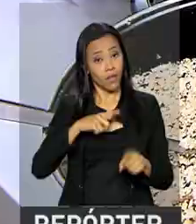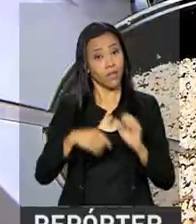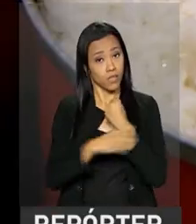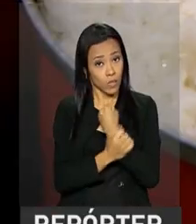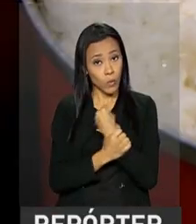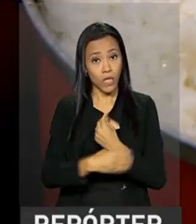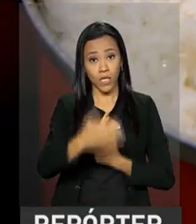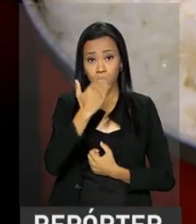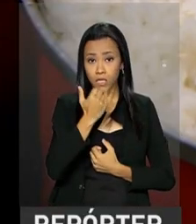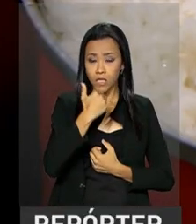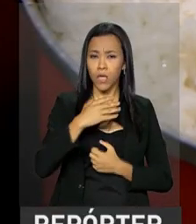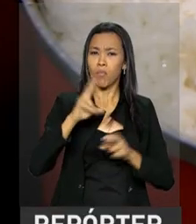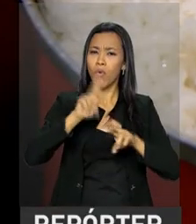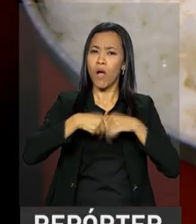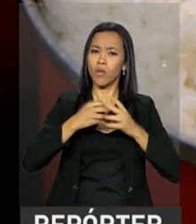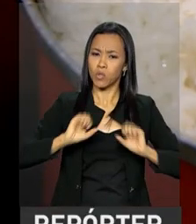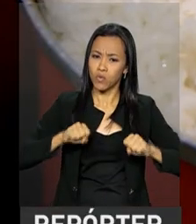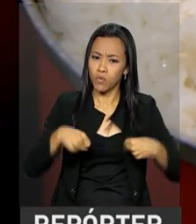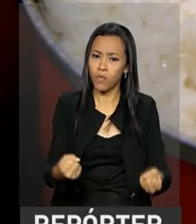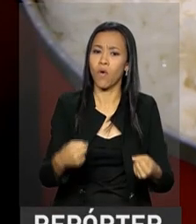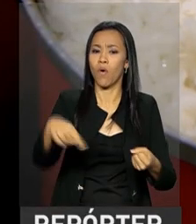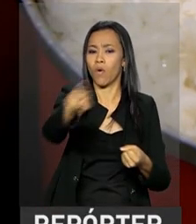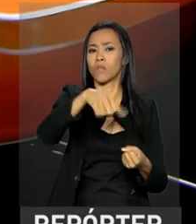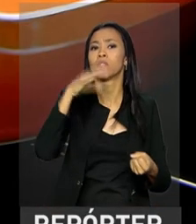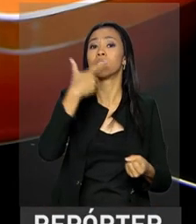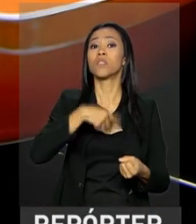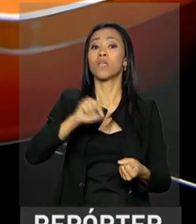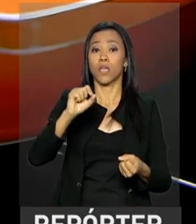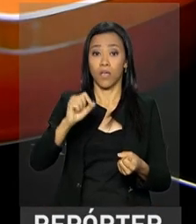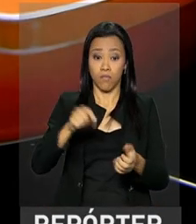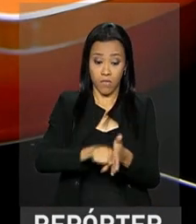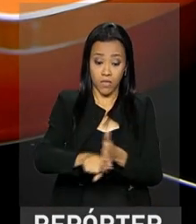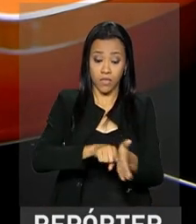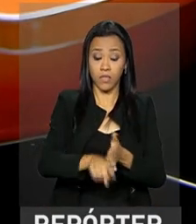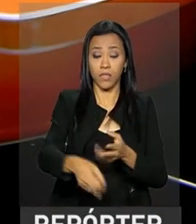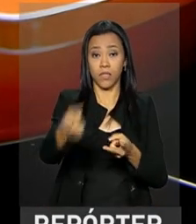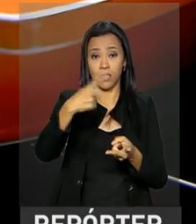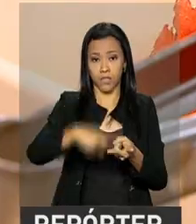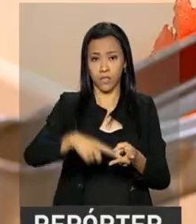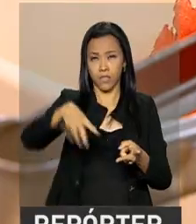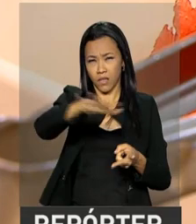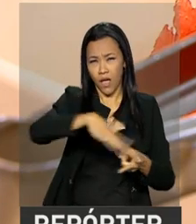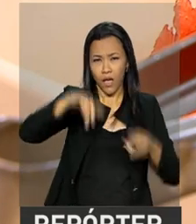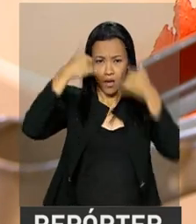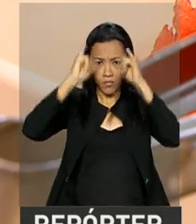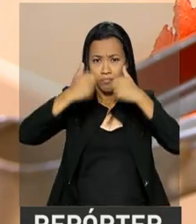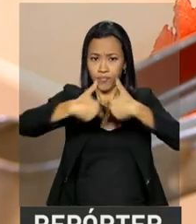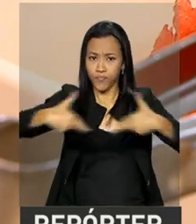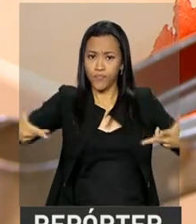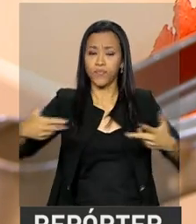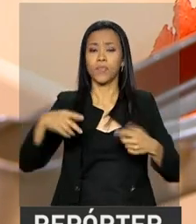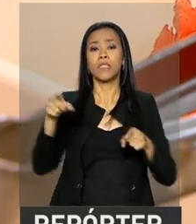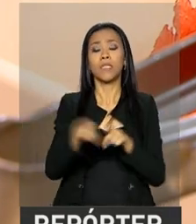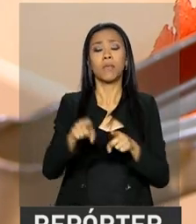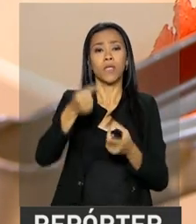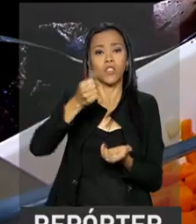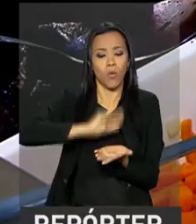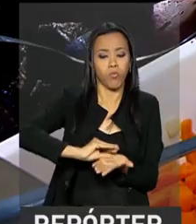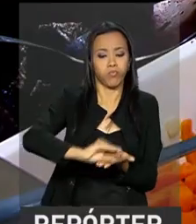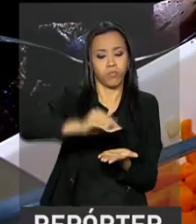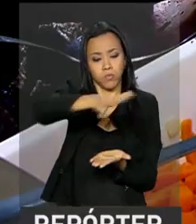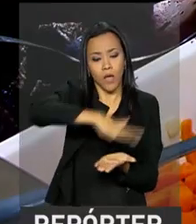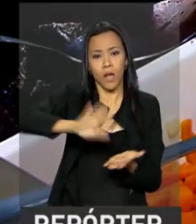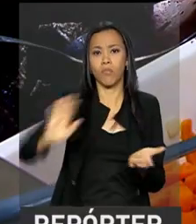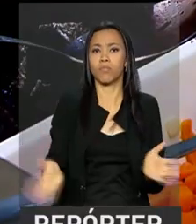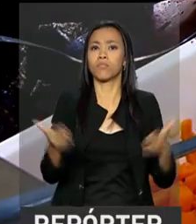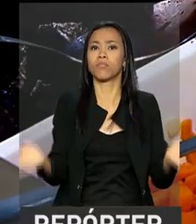através dos esforços logicamente dos produtores da pesquisa agropecuária brasileira do investimento e da da ação orquestrada de